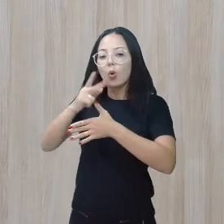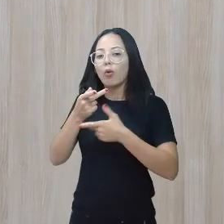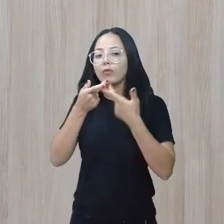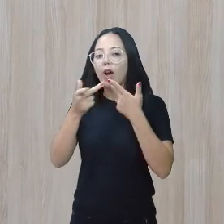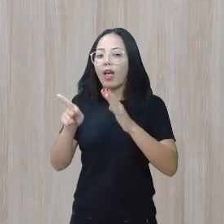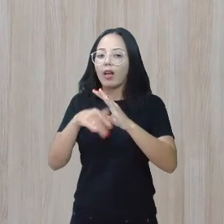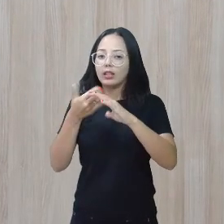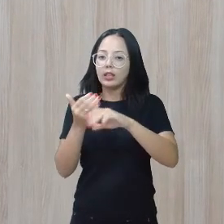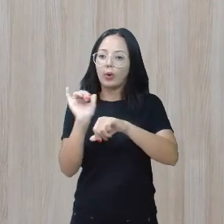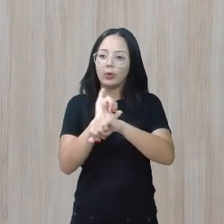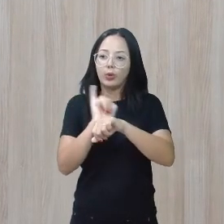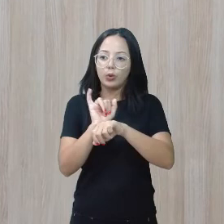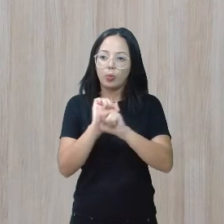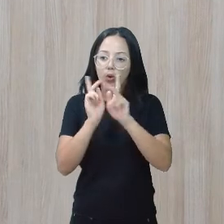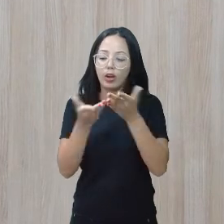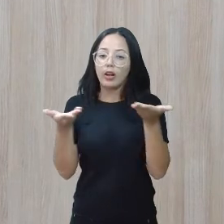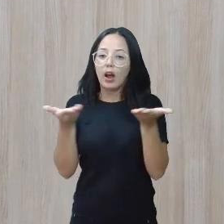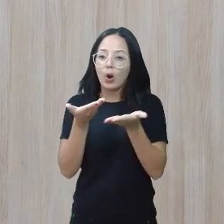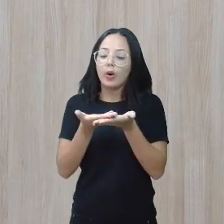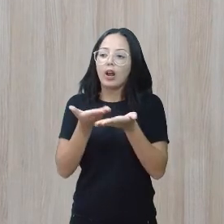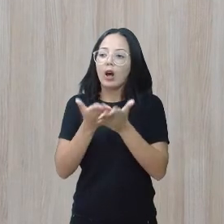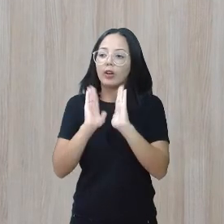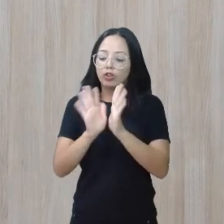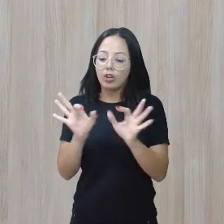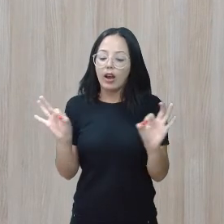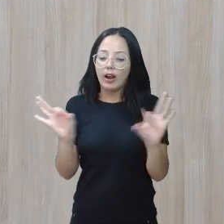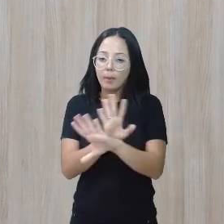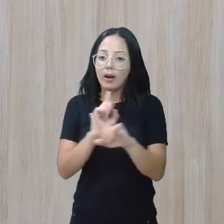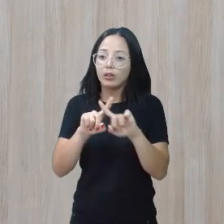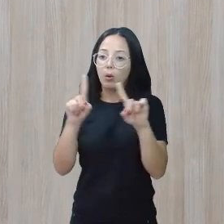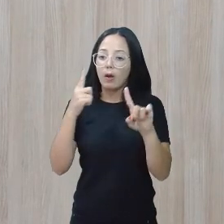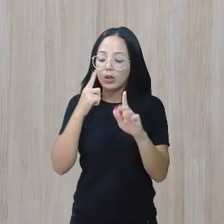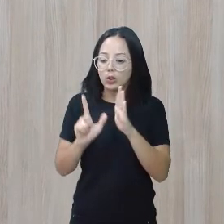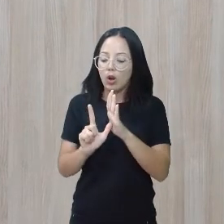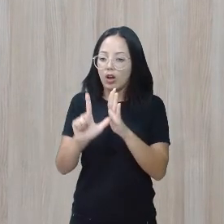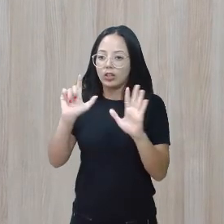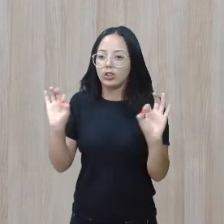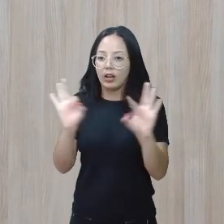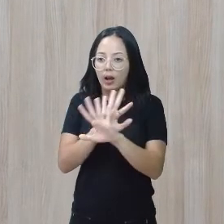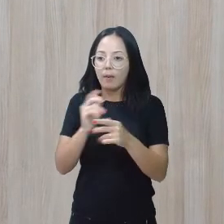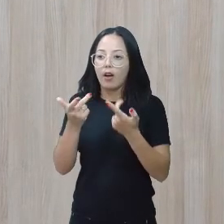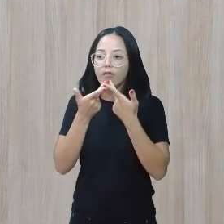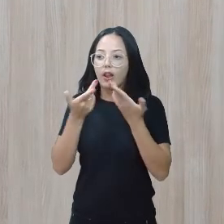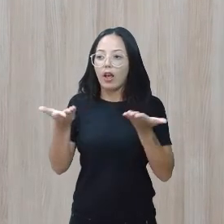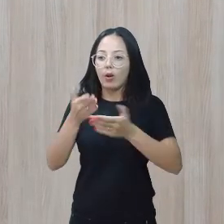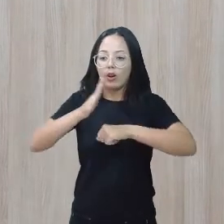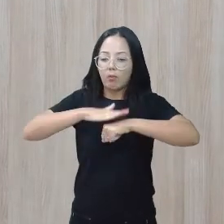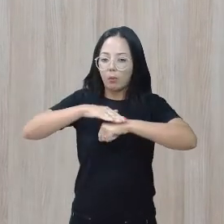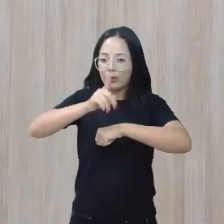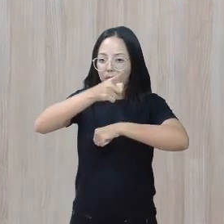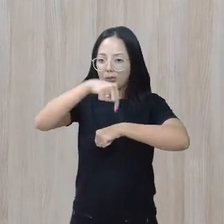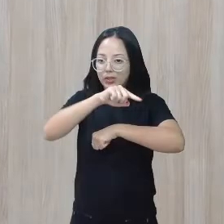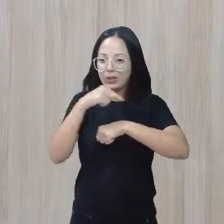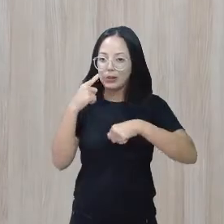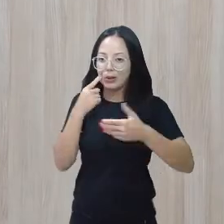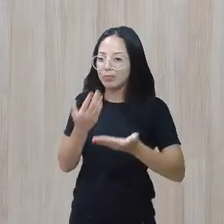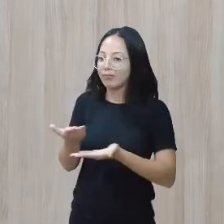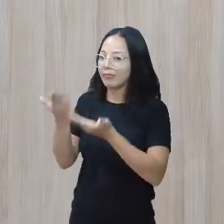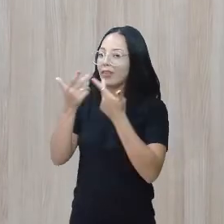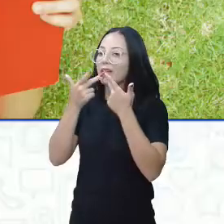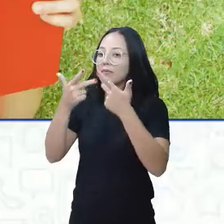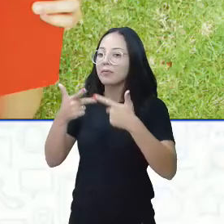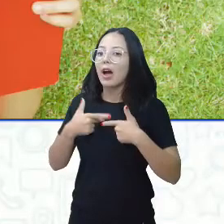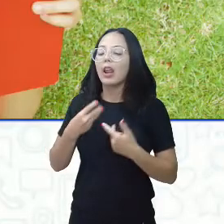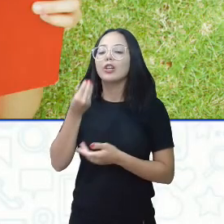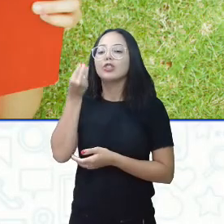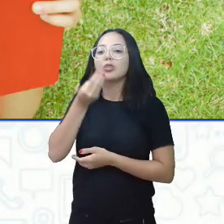lá no canal do YouTube. A nossa aula tá ficando por aqui, mas antes de ir embora, eu queria dizer que é a vez de vocês. Ó, conta pra gente